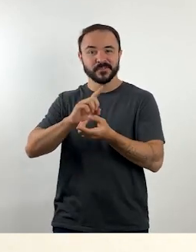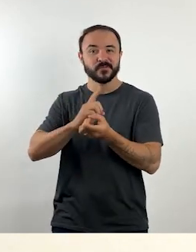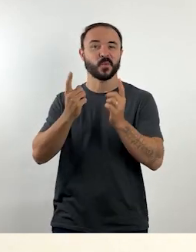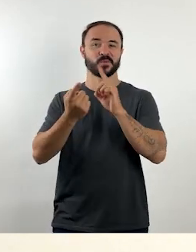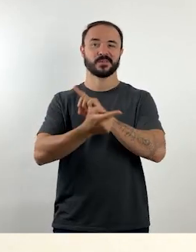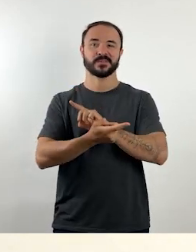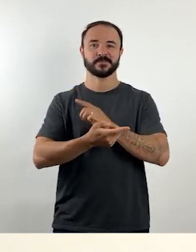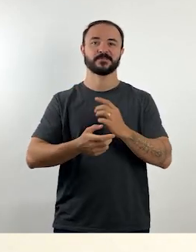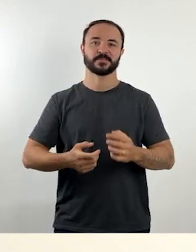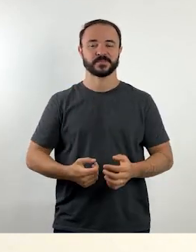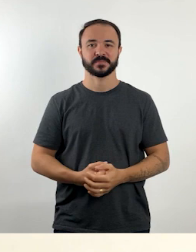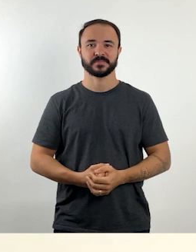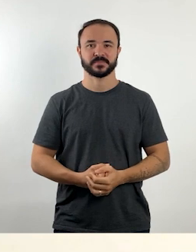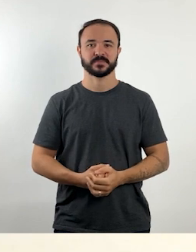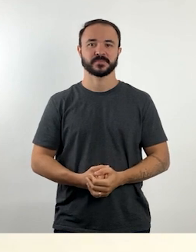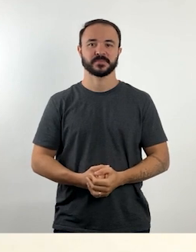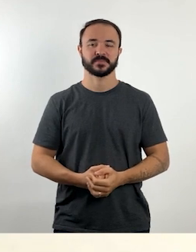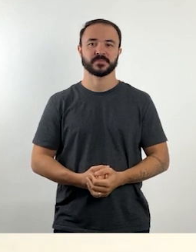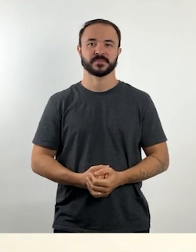assim.